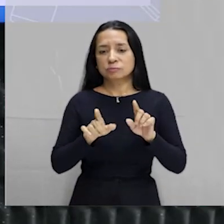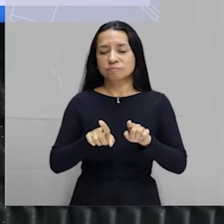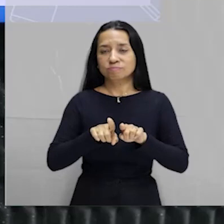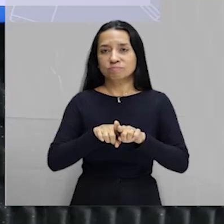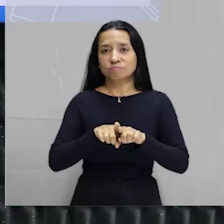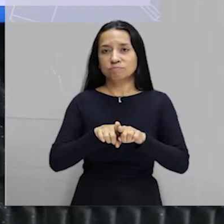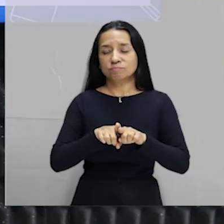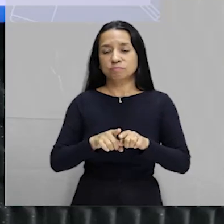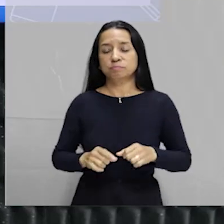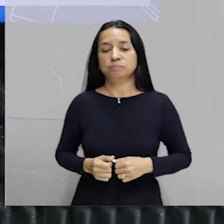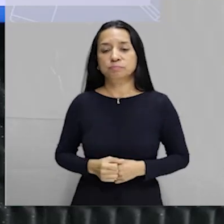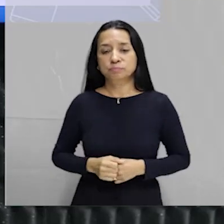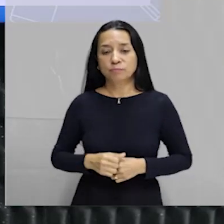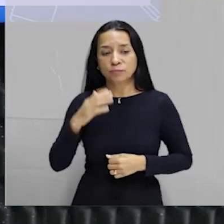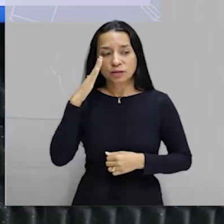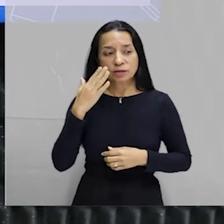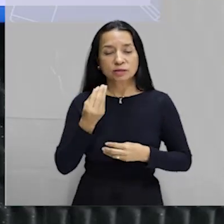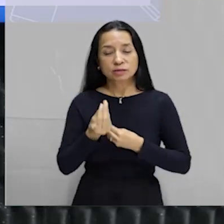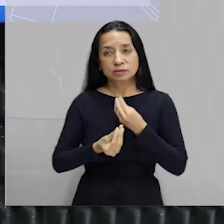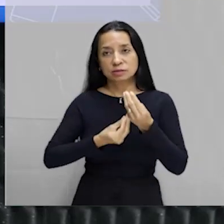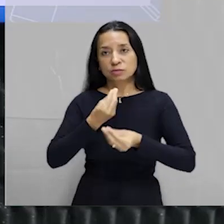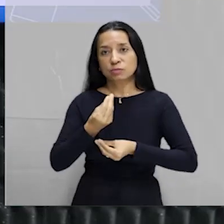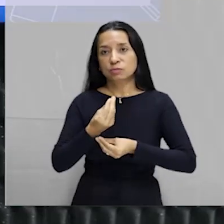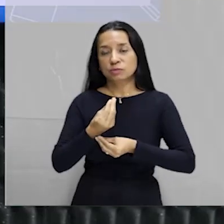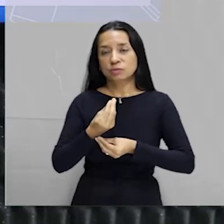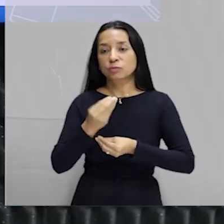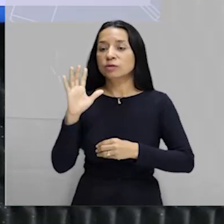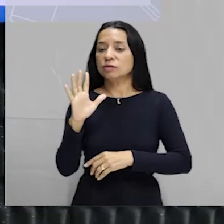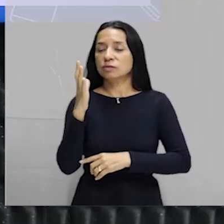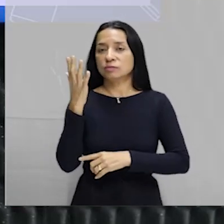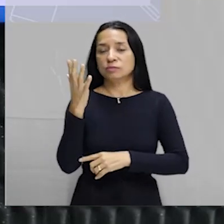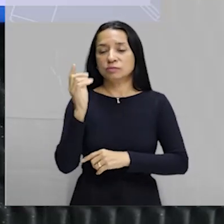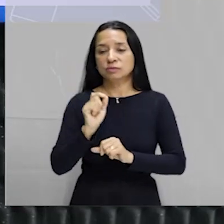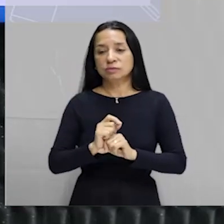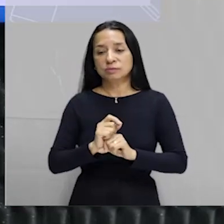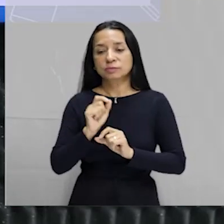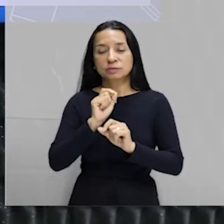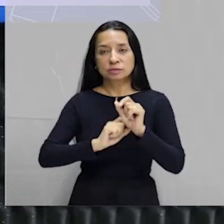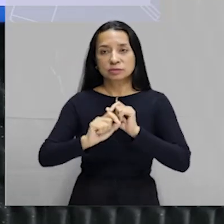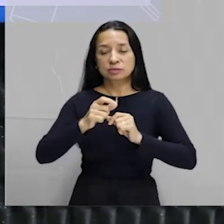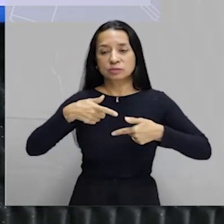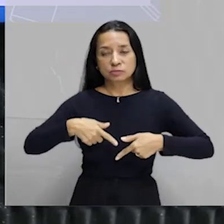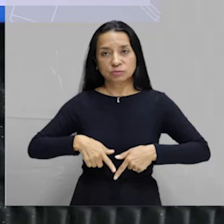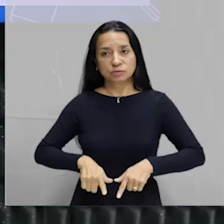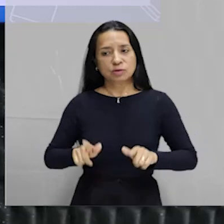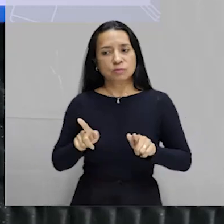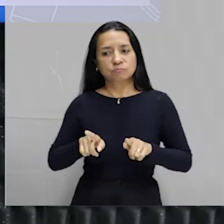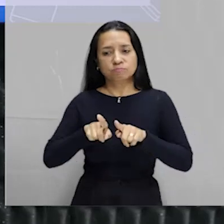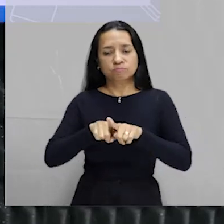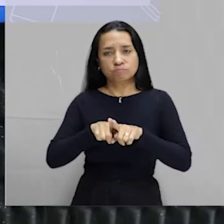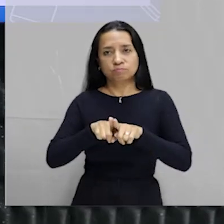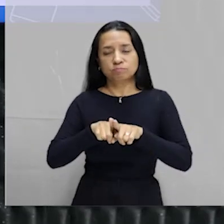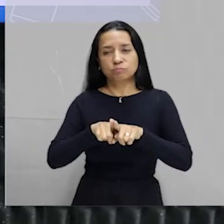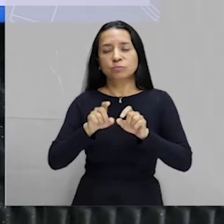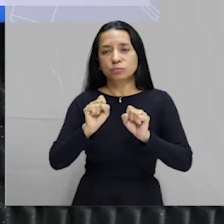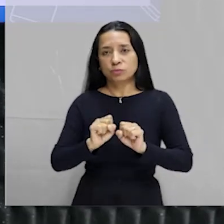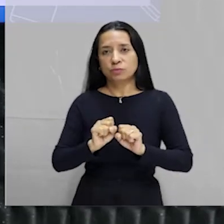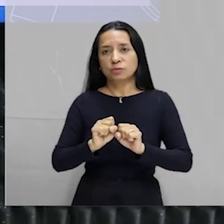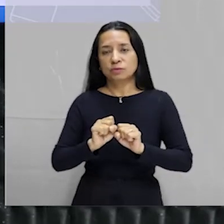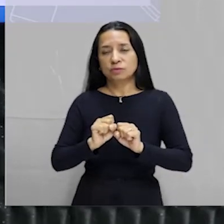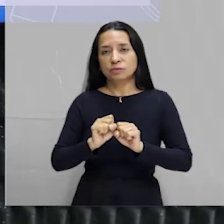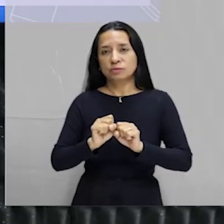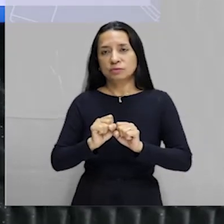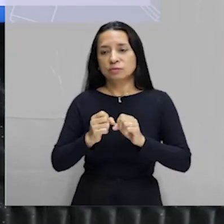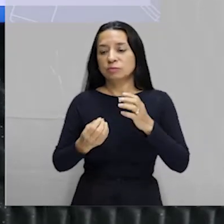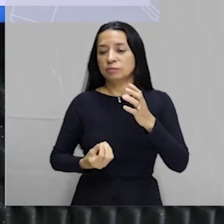gêmeos siameses. A gente vai entender ali o que foi o que acontece para que esses gêmeos siameses possam